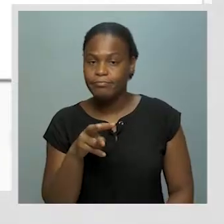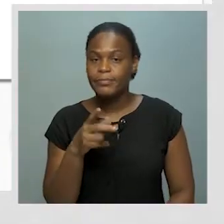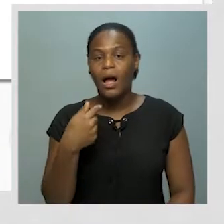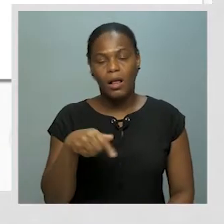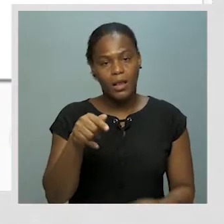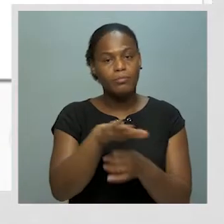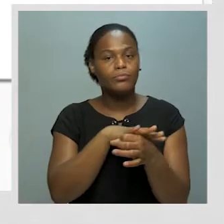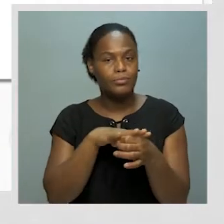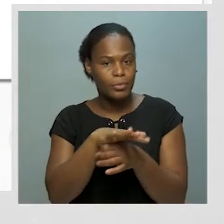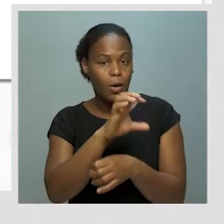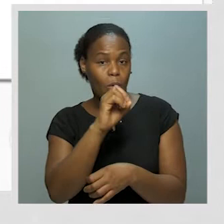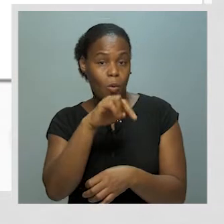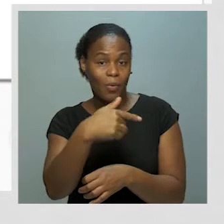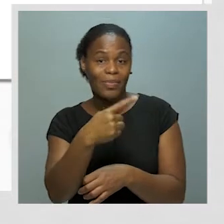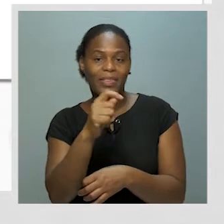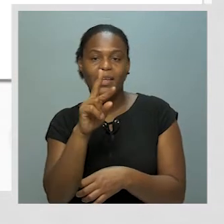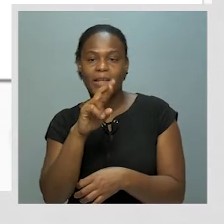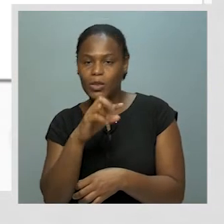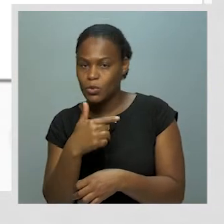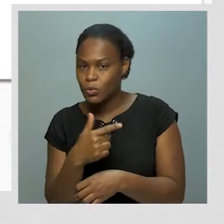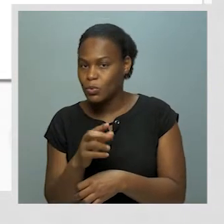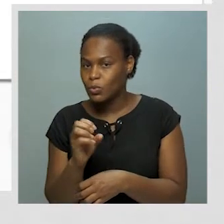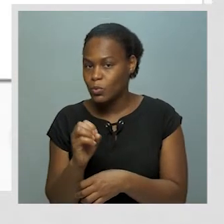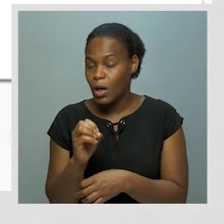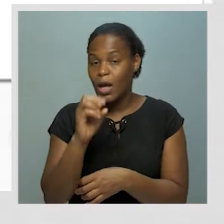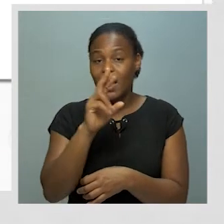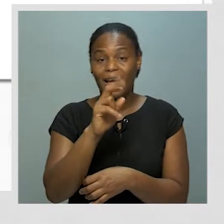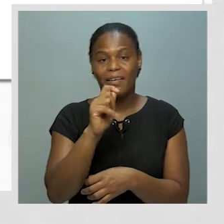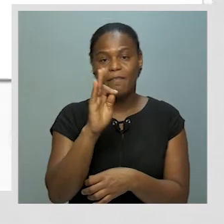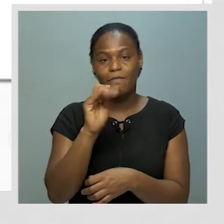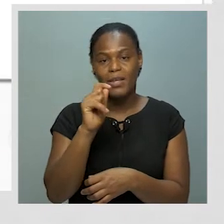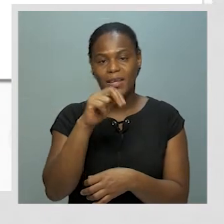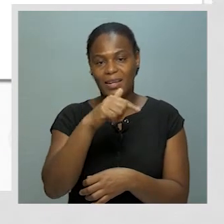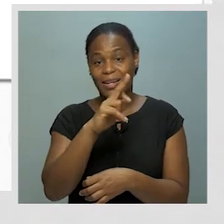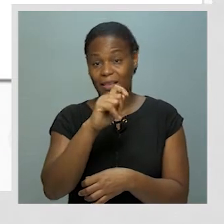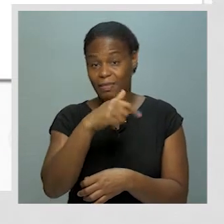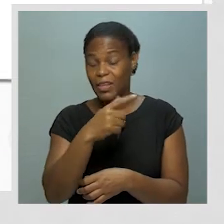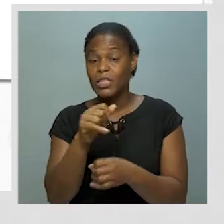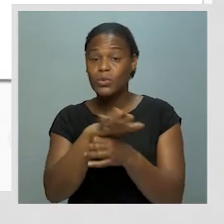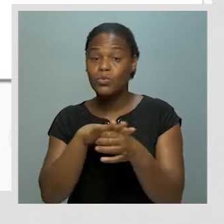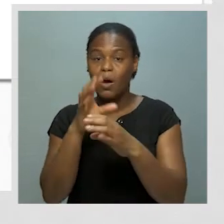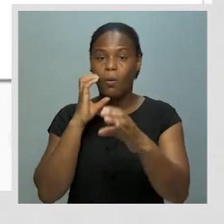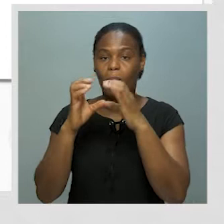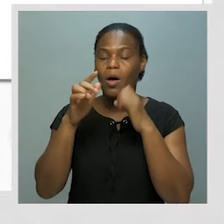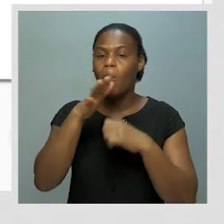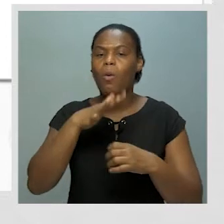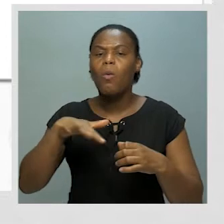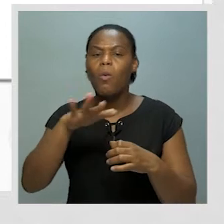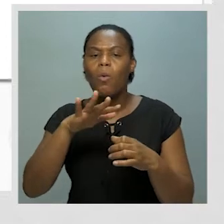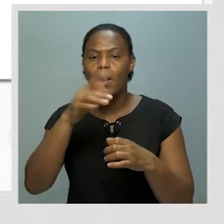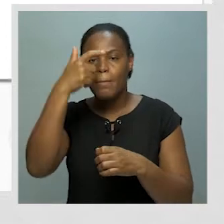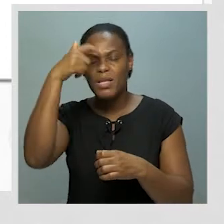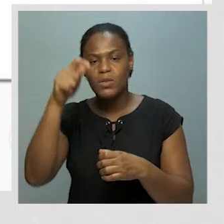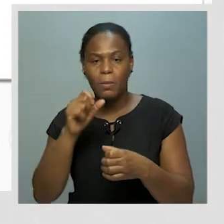Nós temos o contexto referencial ou referente, que é a situação comunicativa onde estão